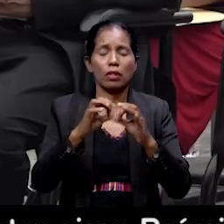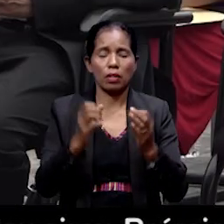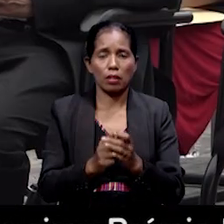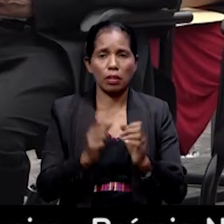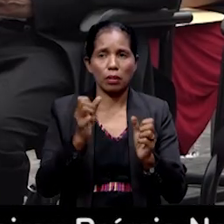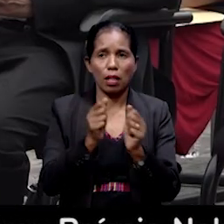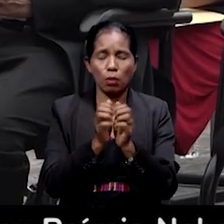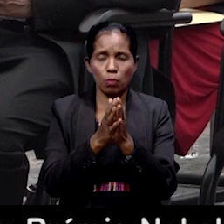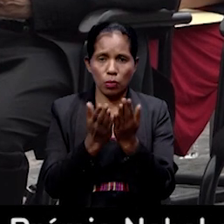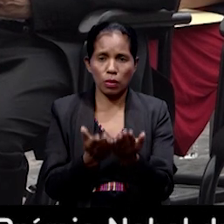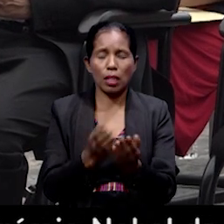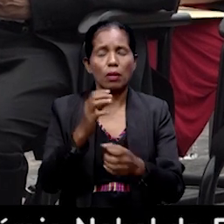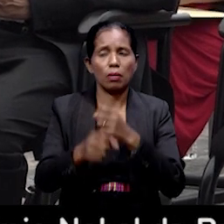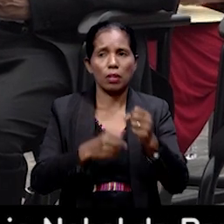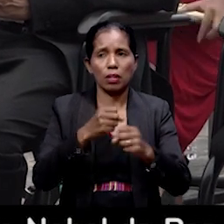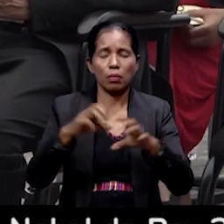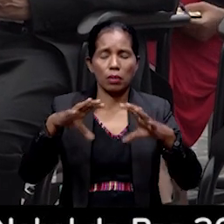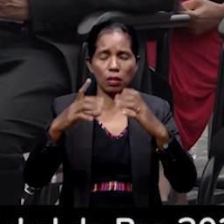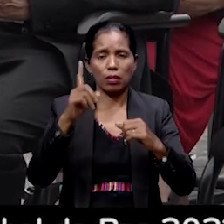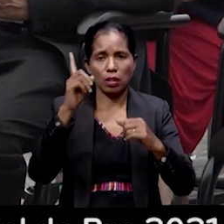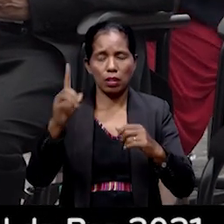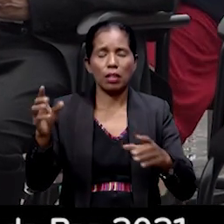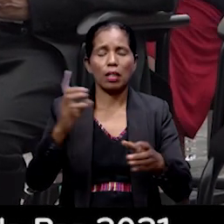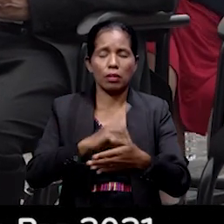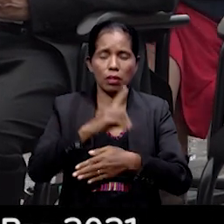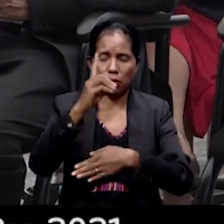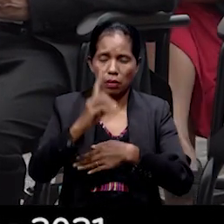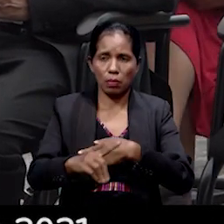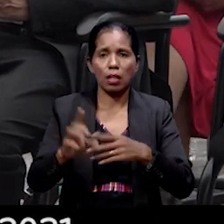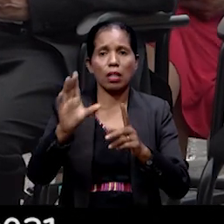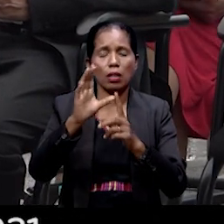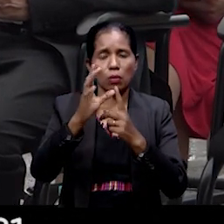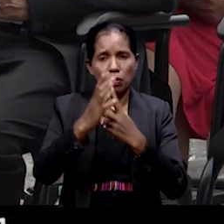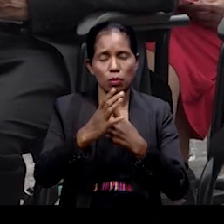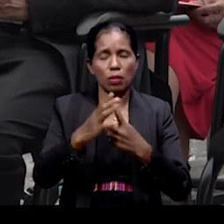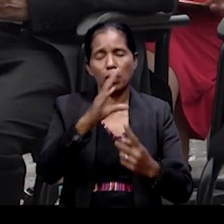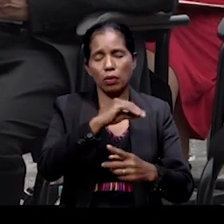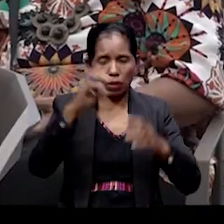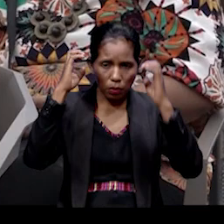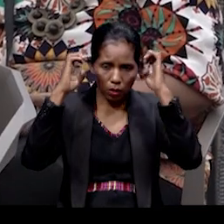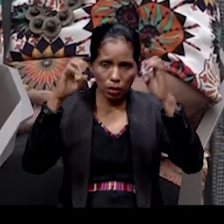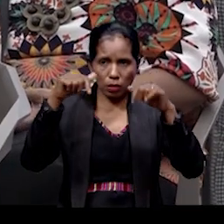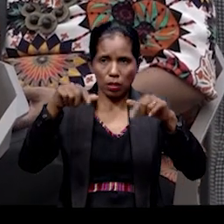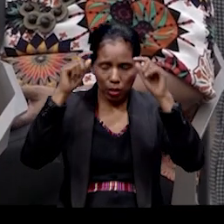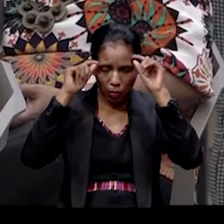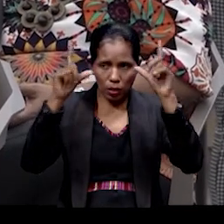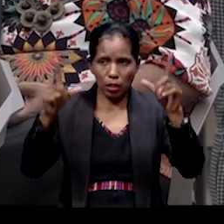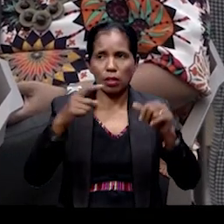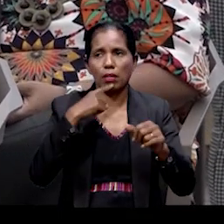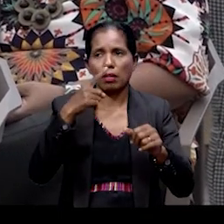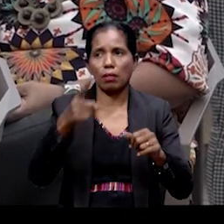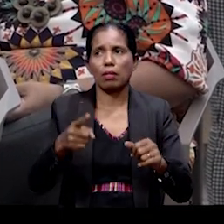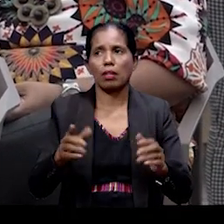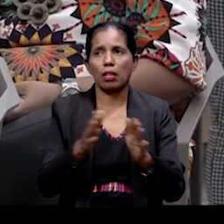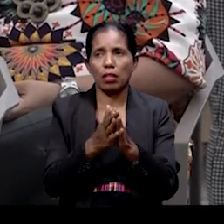Caratinan, comissão ida a tu contribuir, rodeia desenvolve setor arte, cultura, no educação e a Timor-Leste. Delegada Nemos realça,